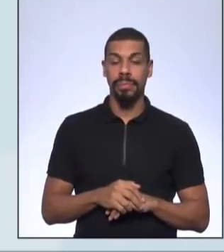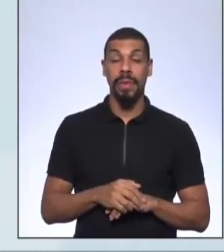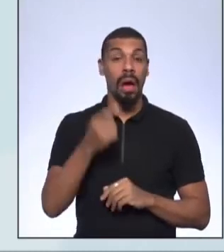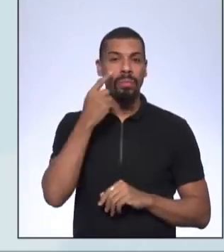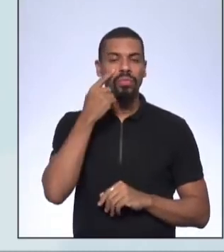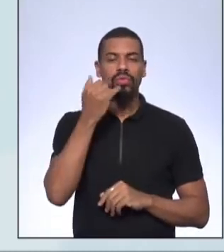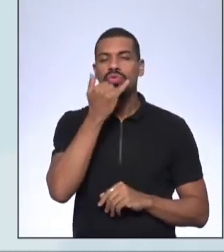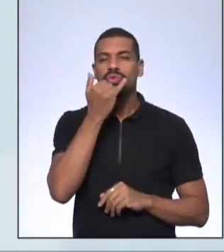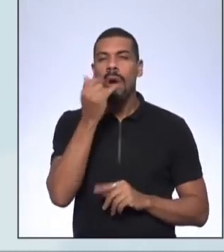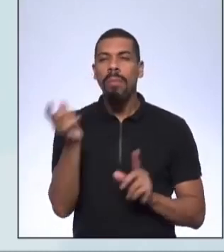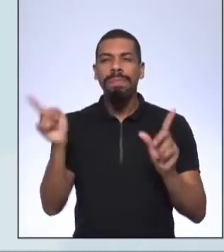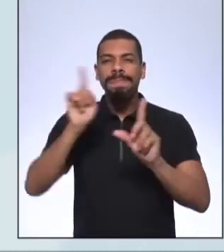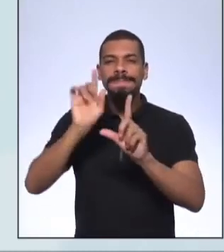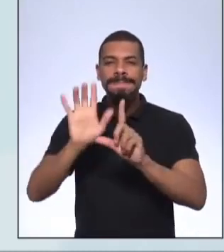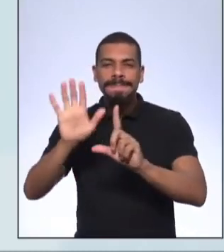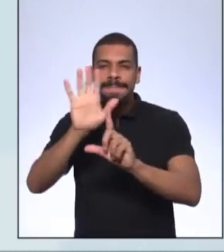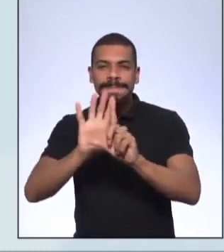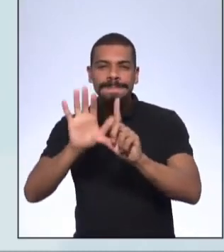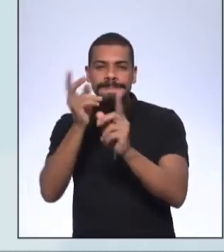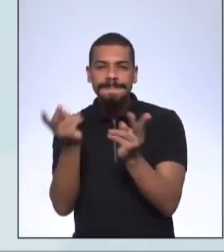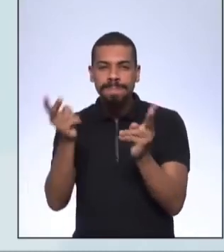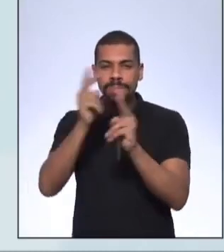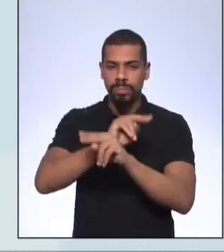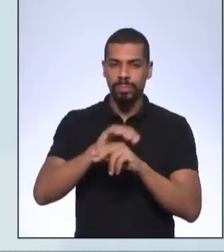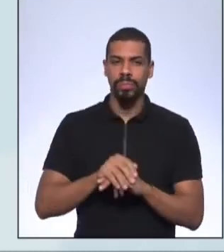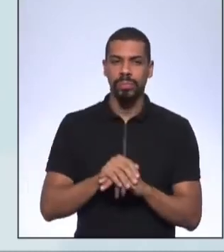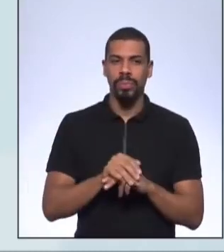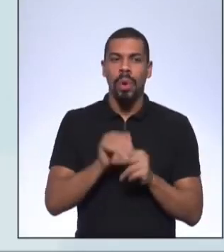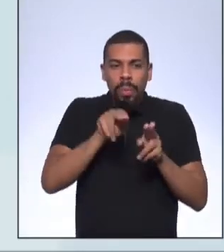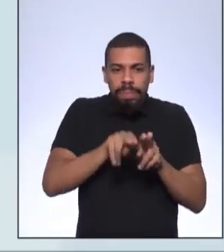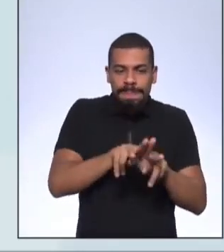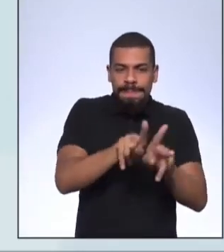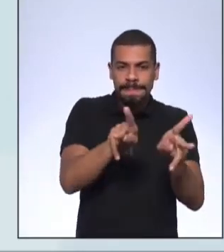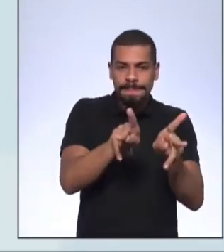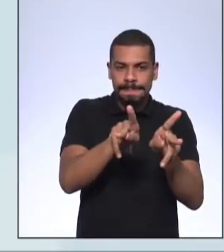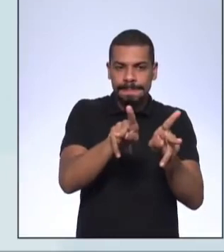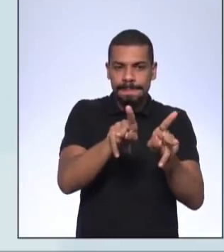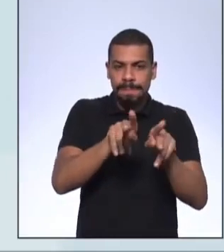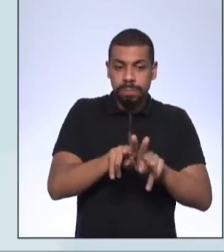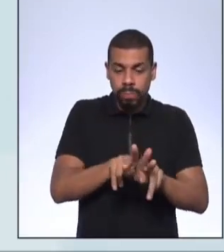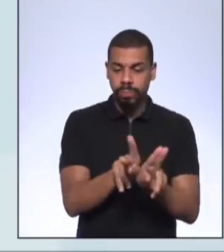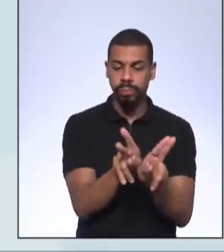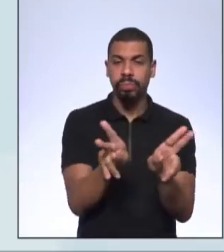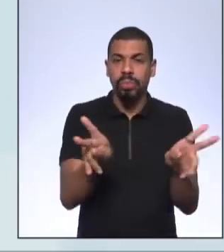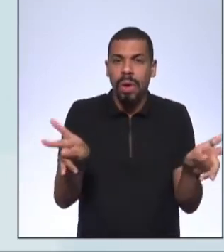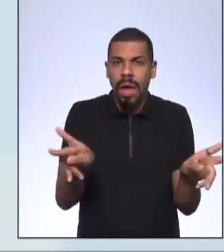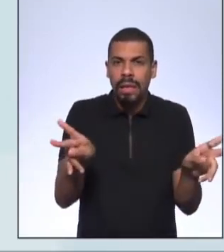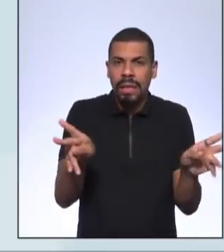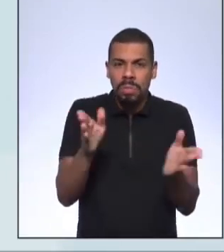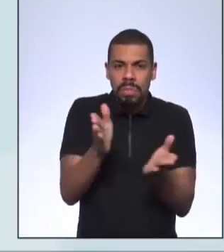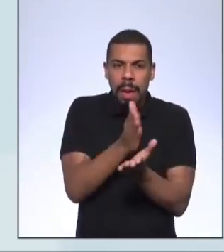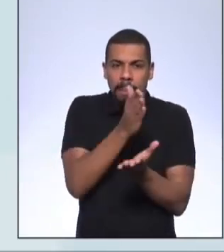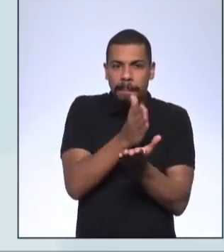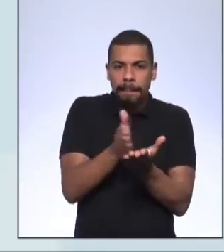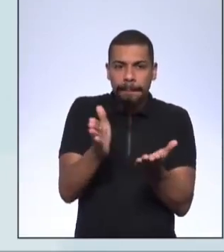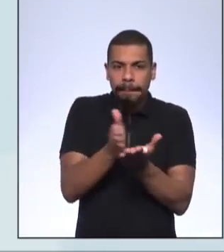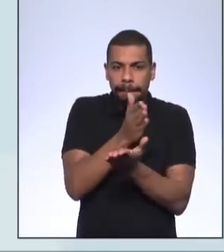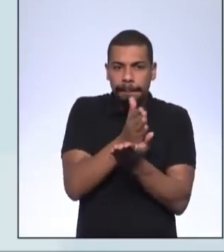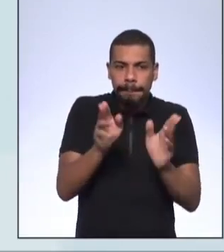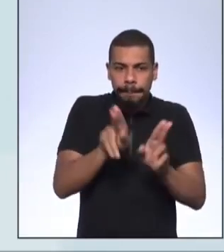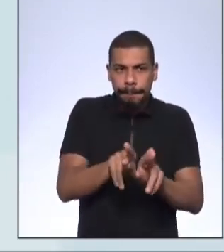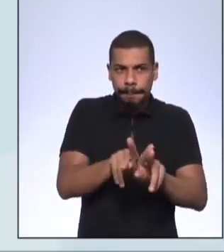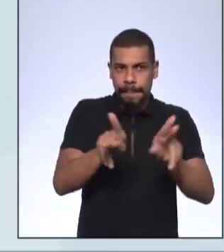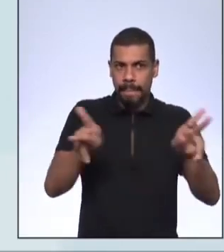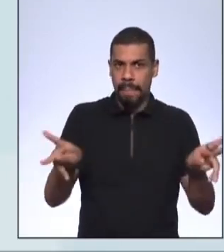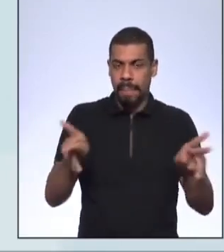observei isso. Tá? Então, eles vão migrar para os polos, tá? Vão migrar para os lados da célula e vão separar as cromátides irmãs.